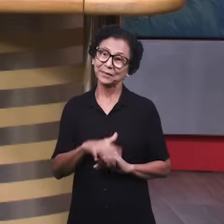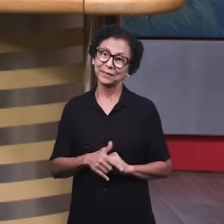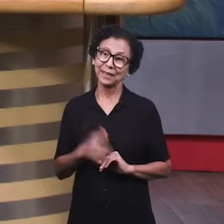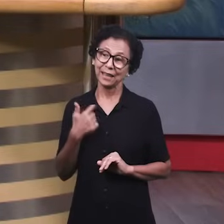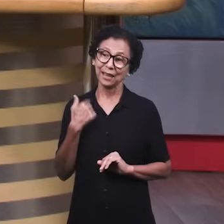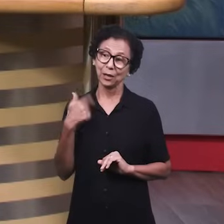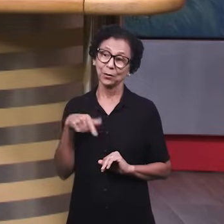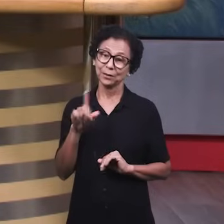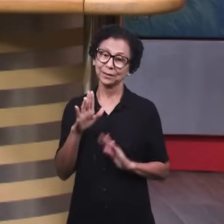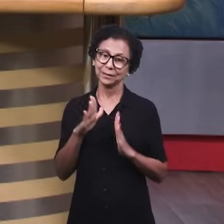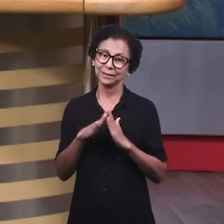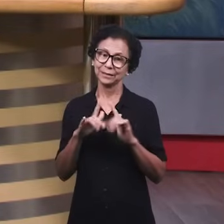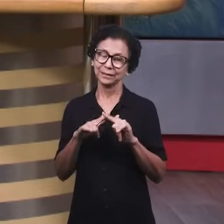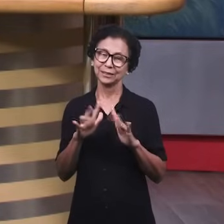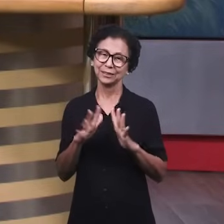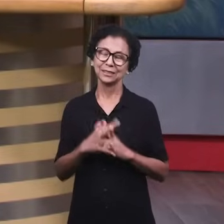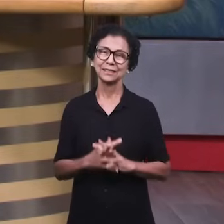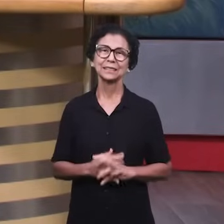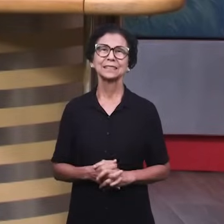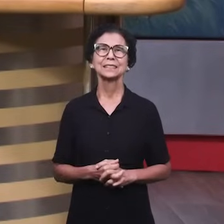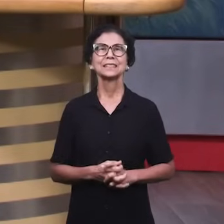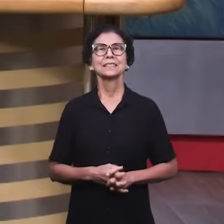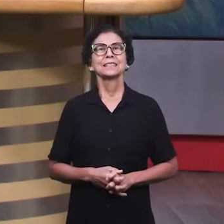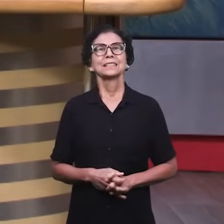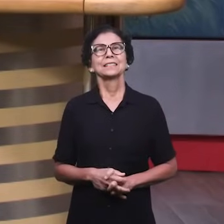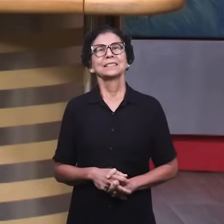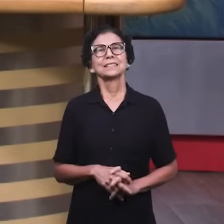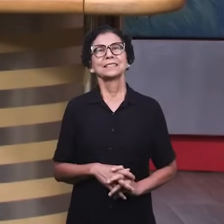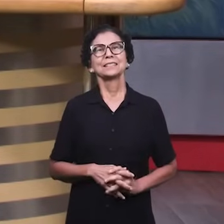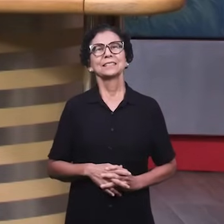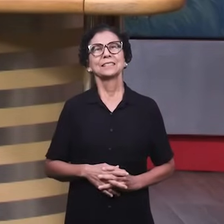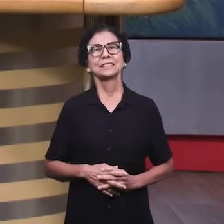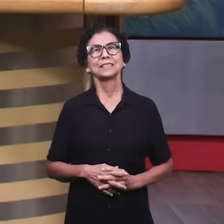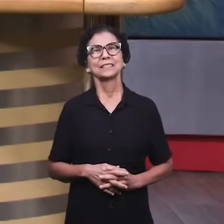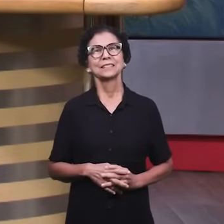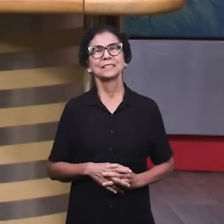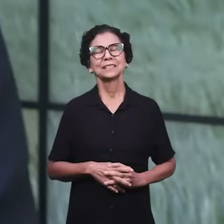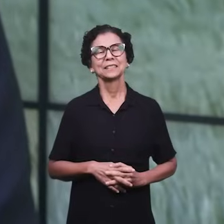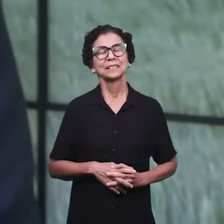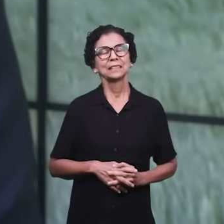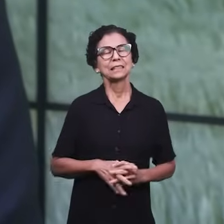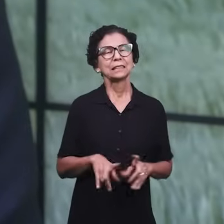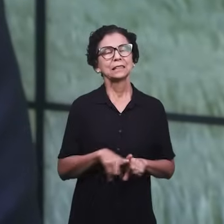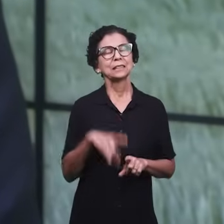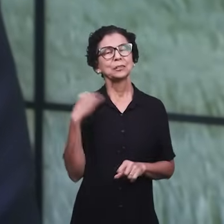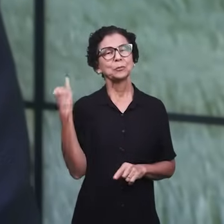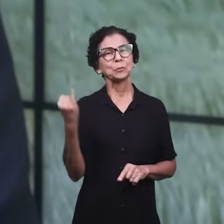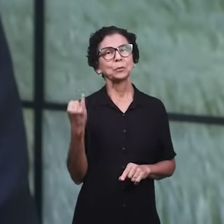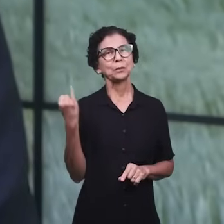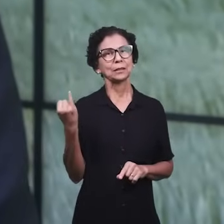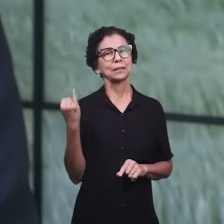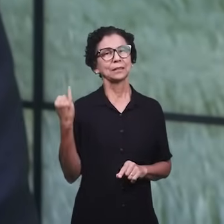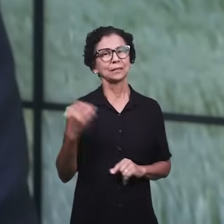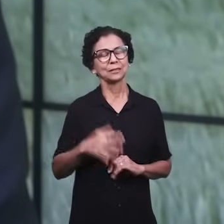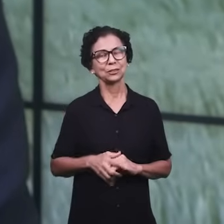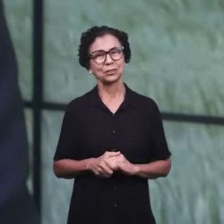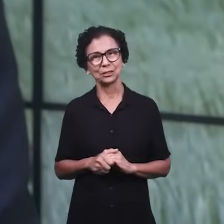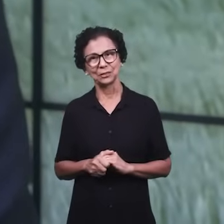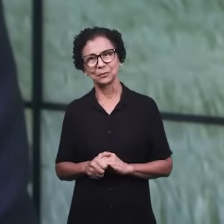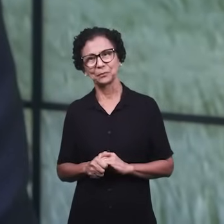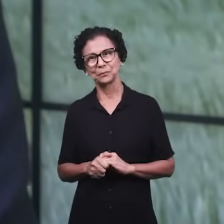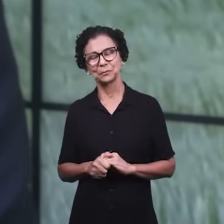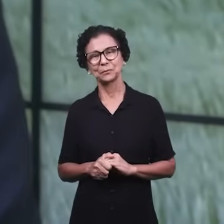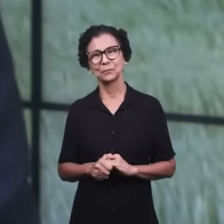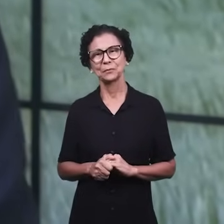mais importante que o filho às vezes então e e outro ponto importante não vai só vai mas pelo fato